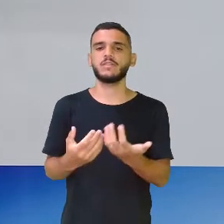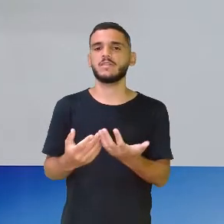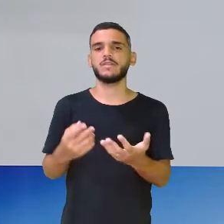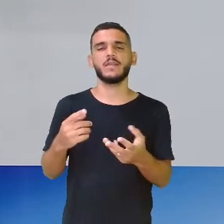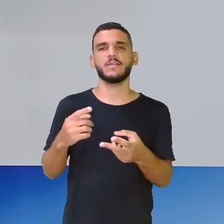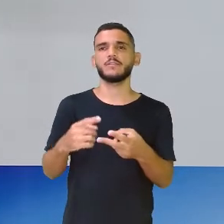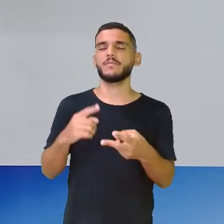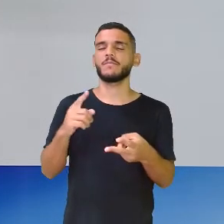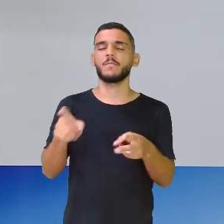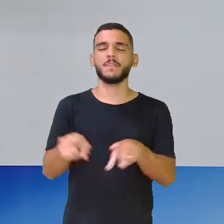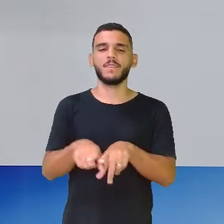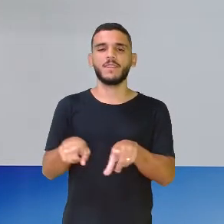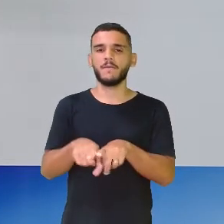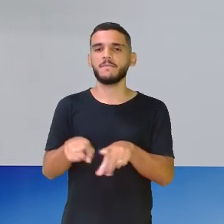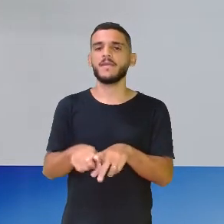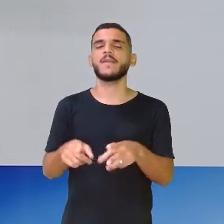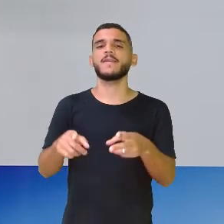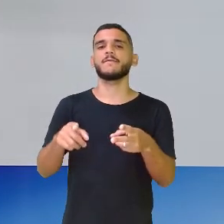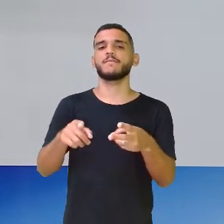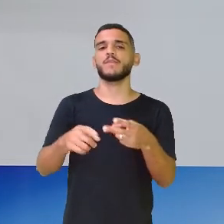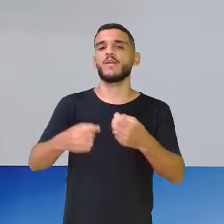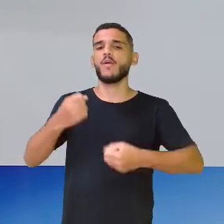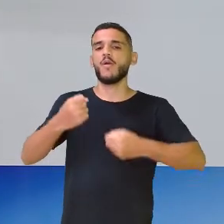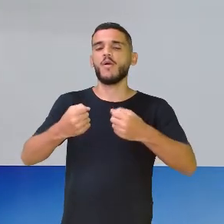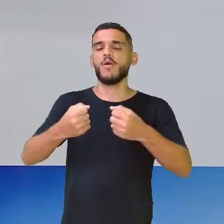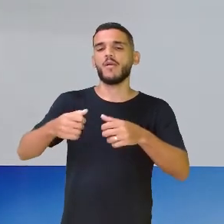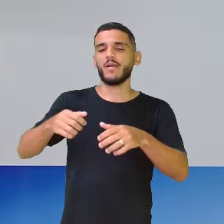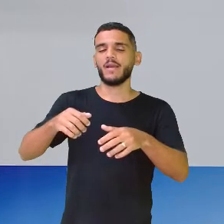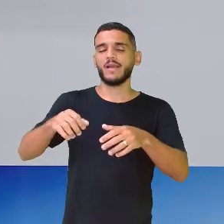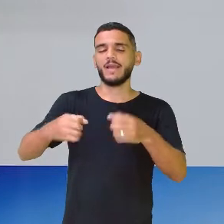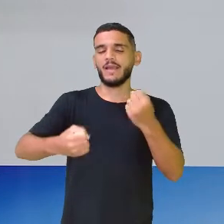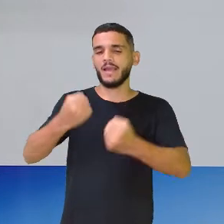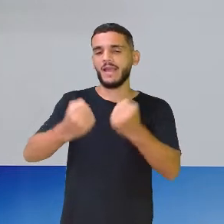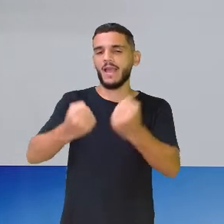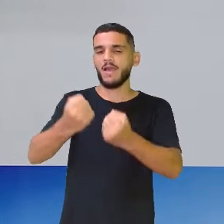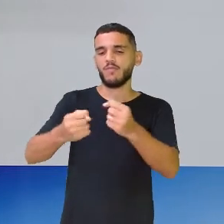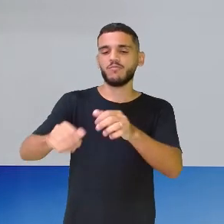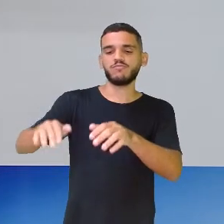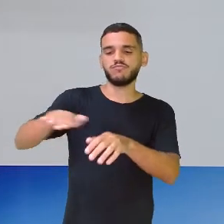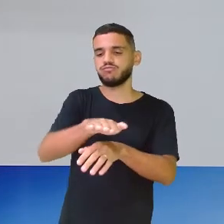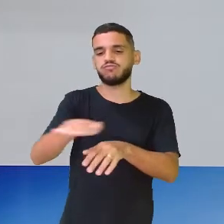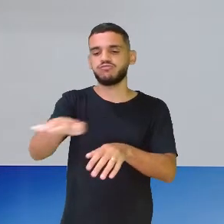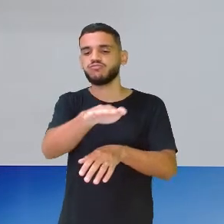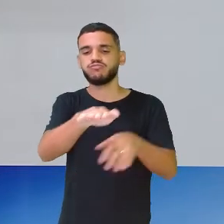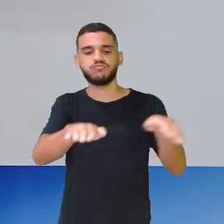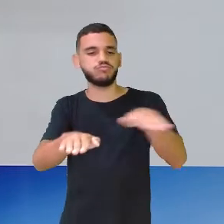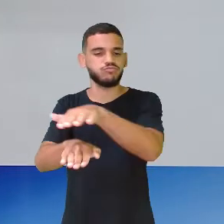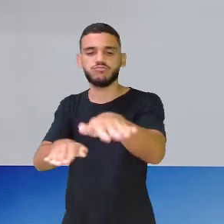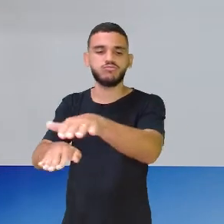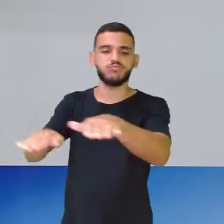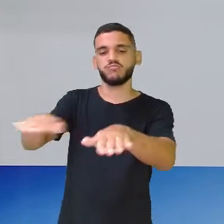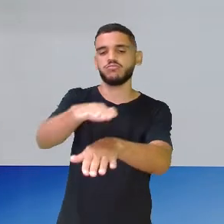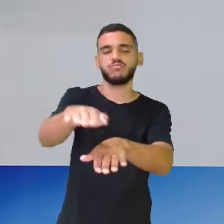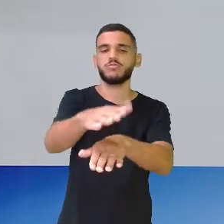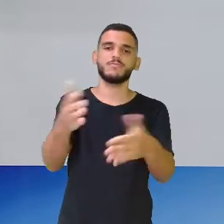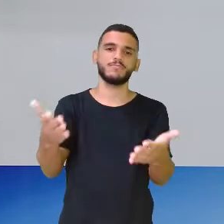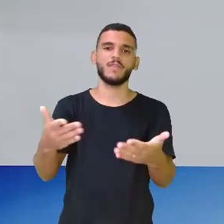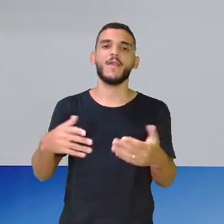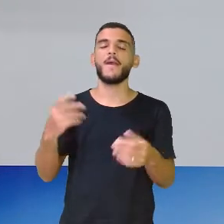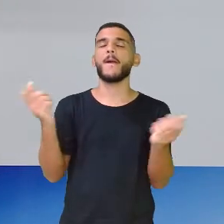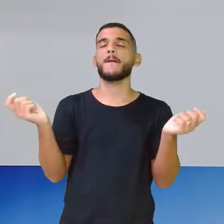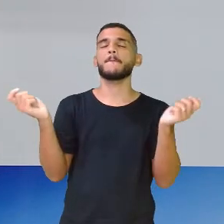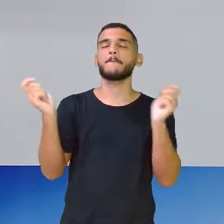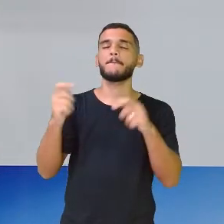corridas no caso do atletismo, por exemplo, se usa. Por quê? Como são provas velozes, a